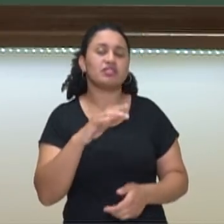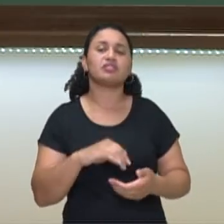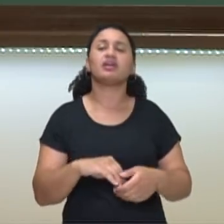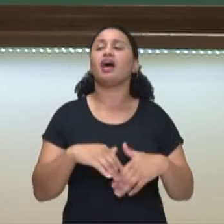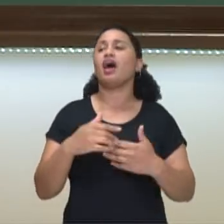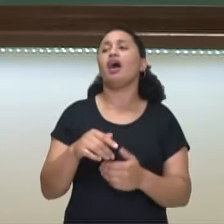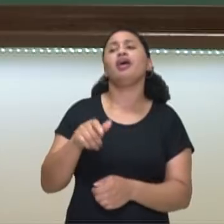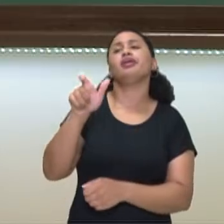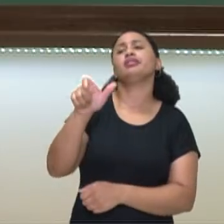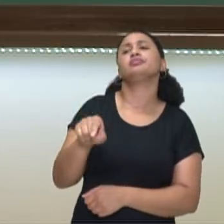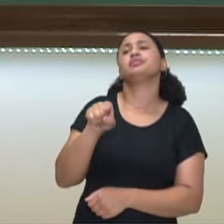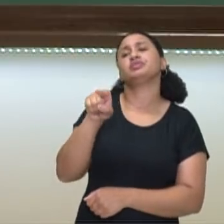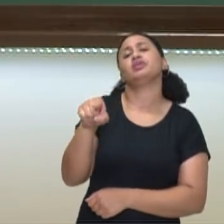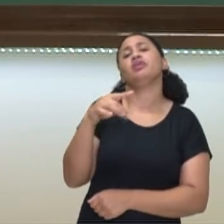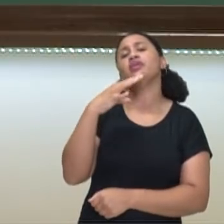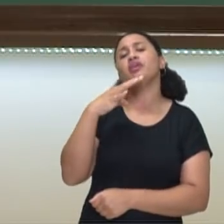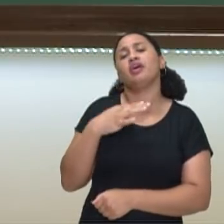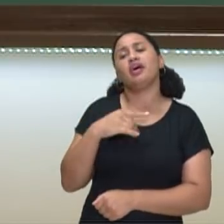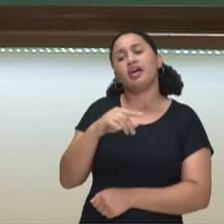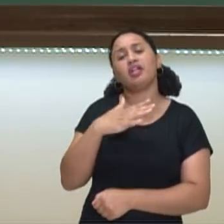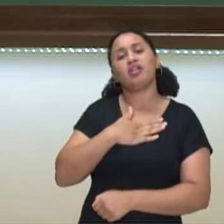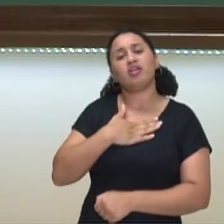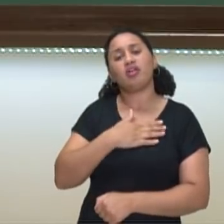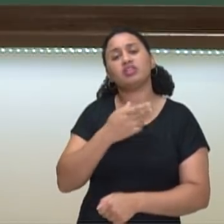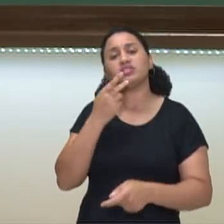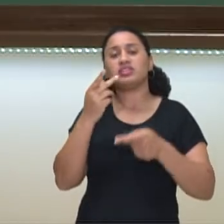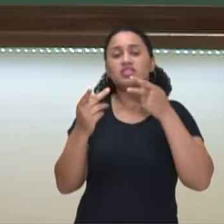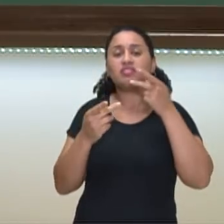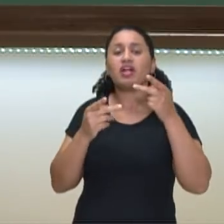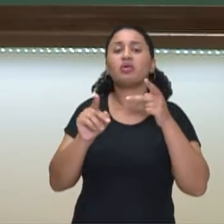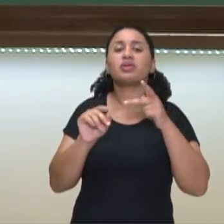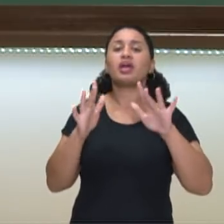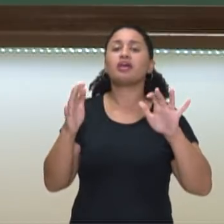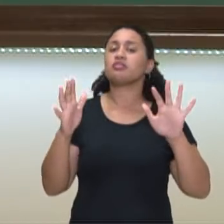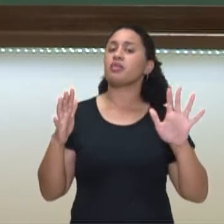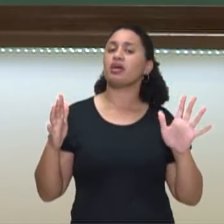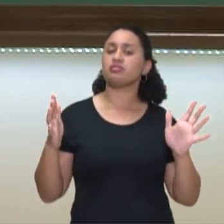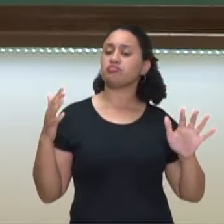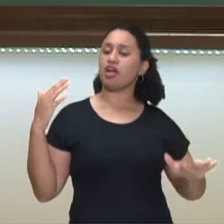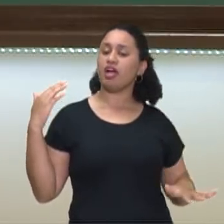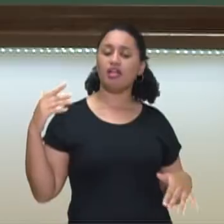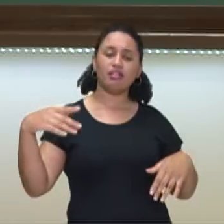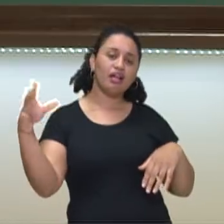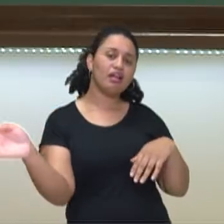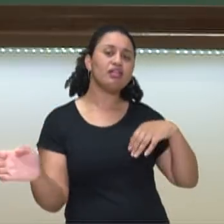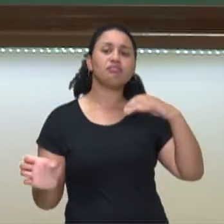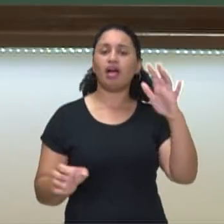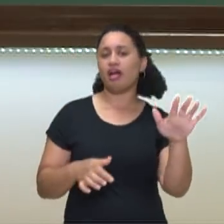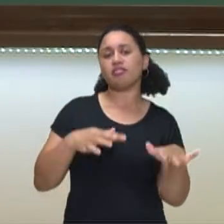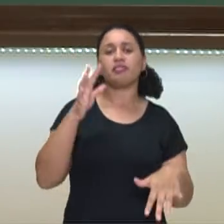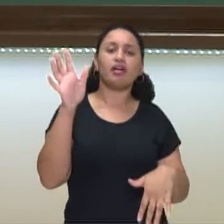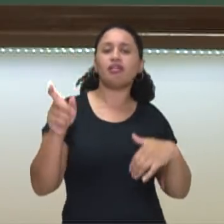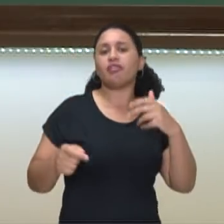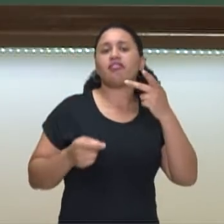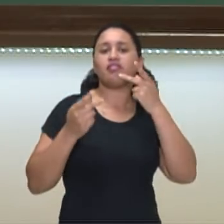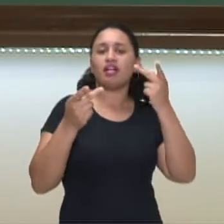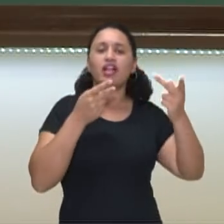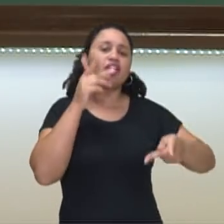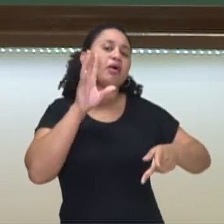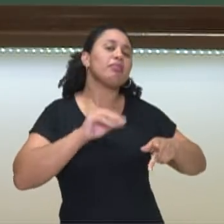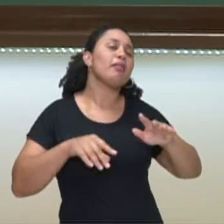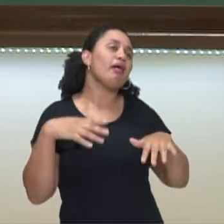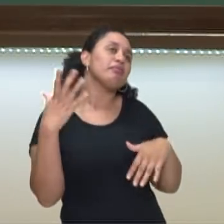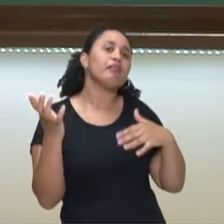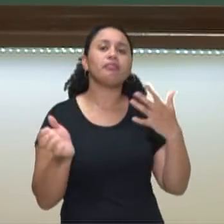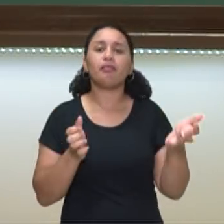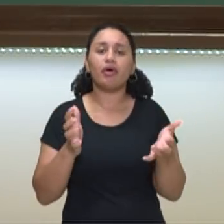Ah, o fulano, meu conhecido, ele gosta de falar com as mãos, porque quando fala não para de mexer as mãos. Então,